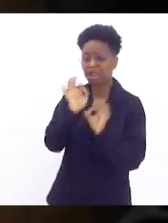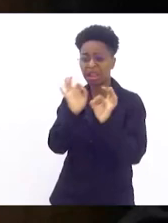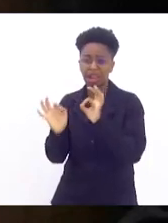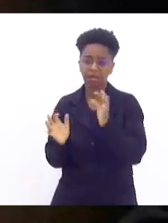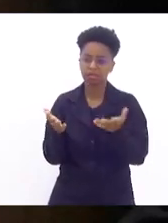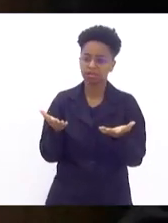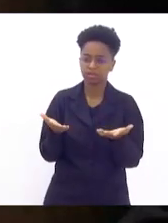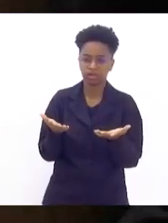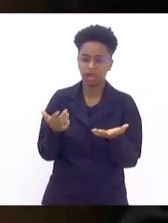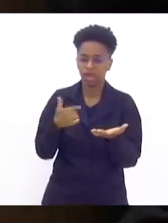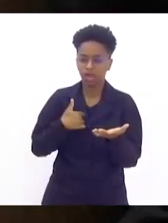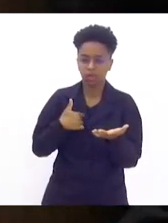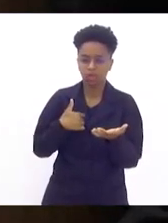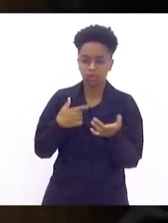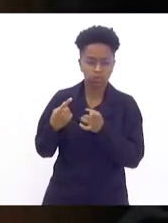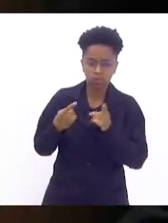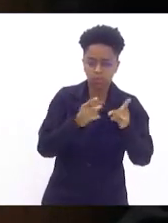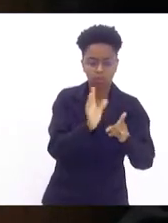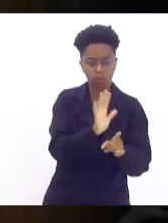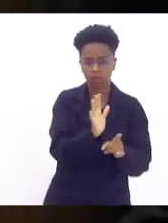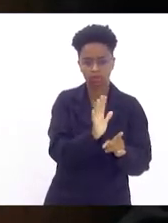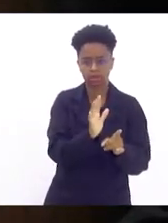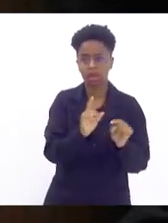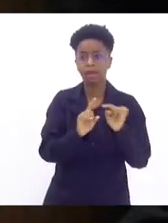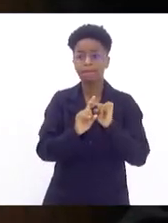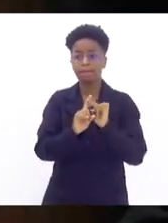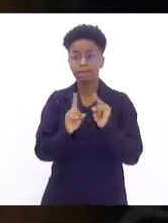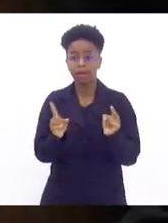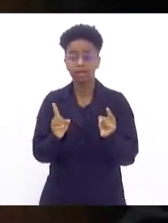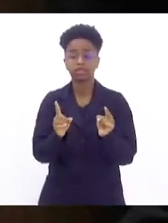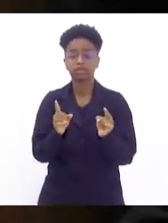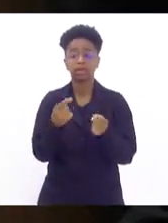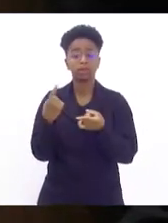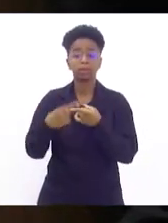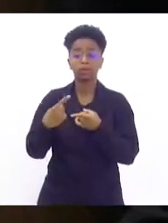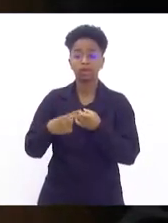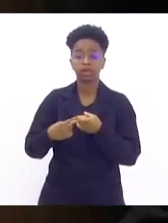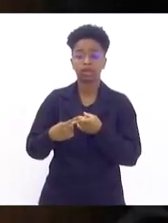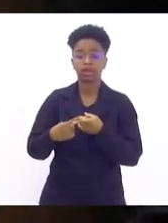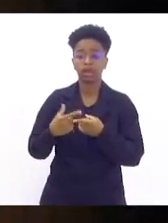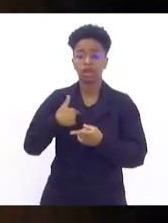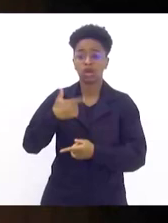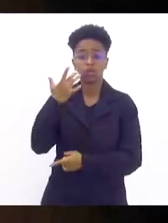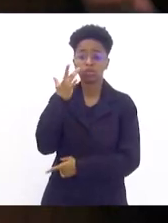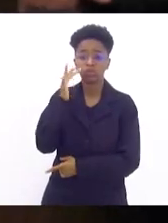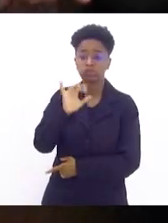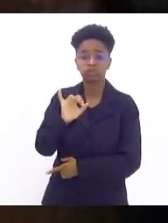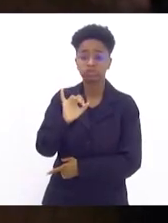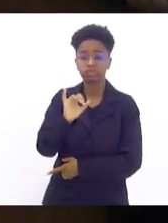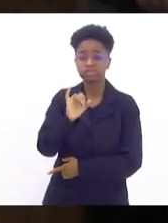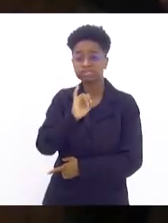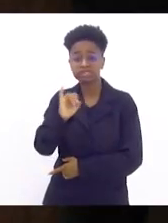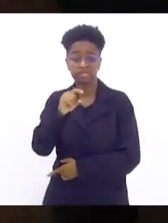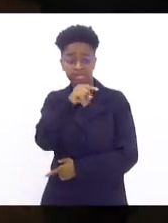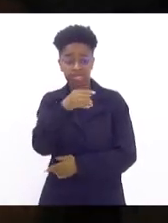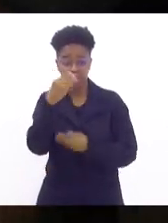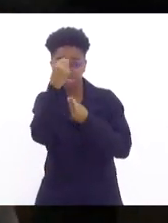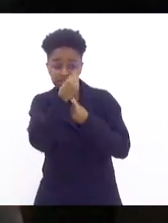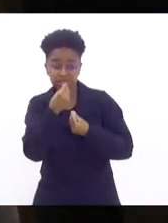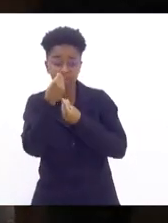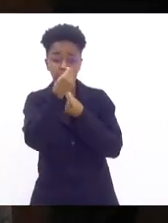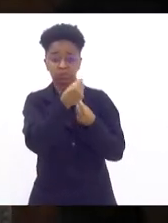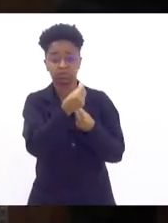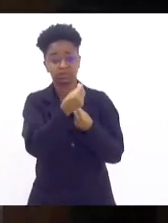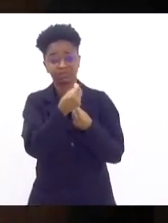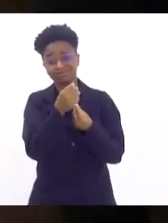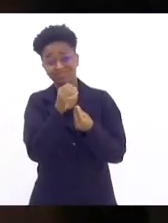tô sendo preconceituoso Deputado não é porque eu não sei se há essa coisa sexualidade do deputado Yuri